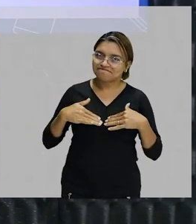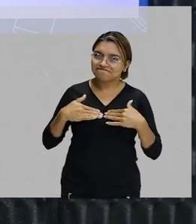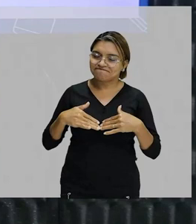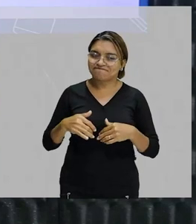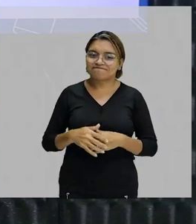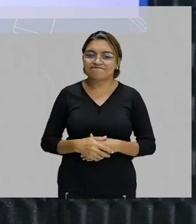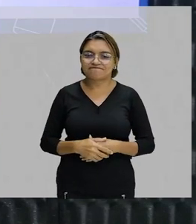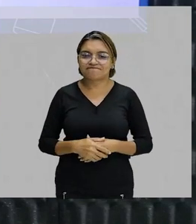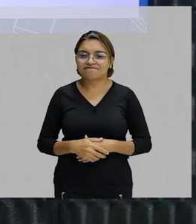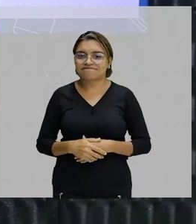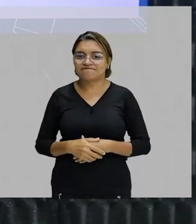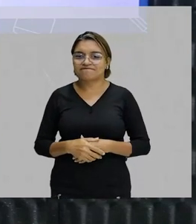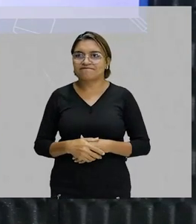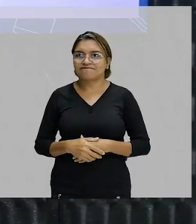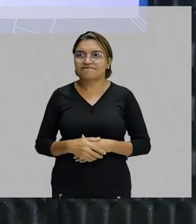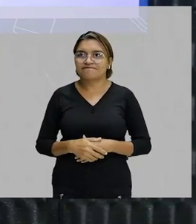calma